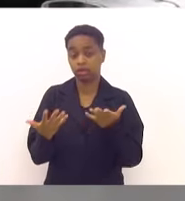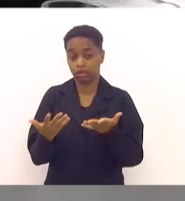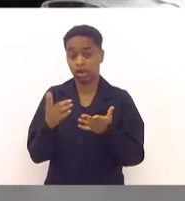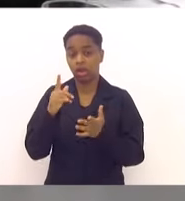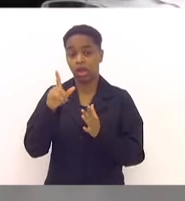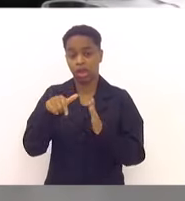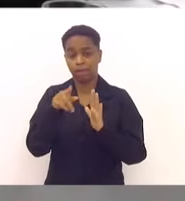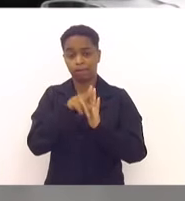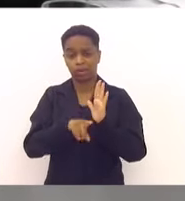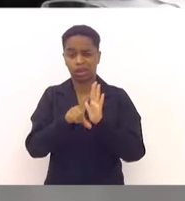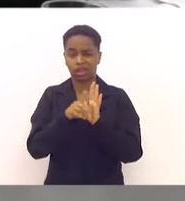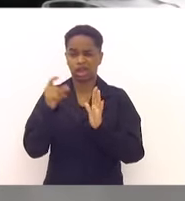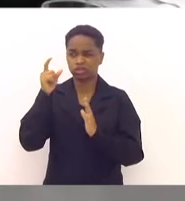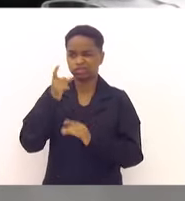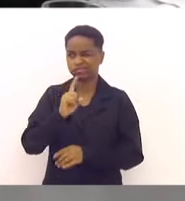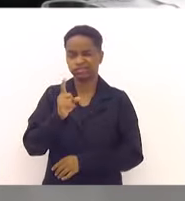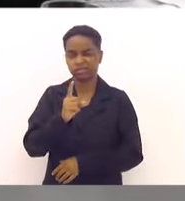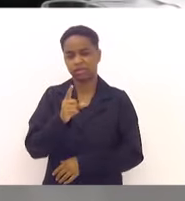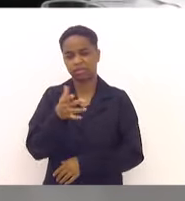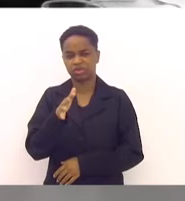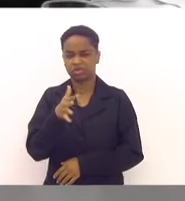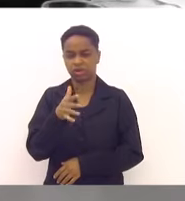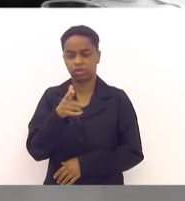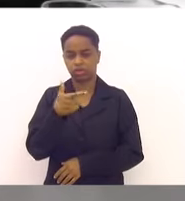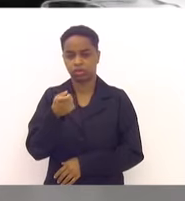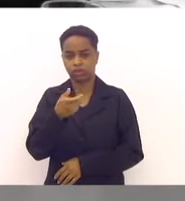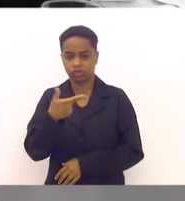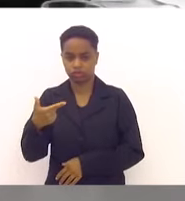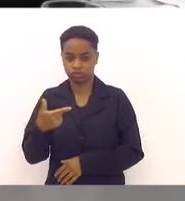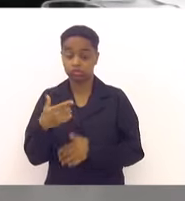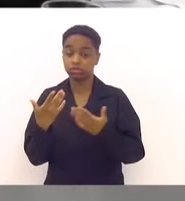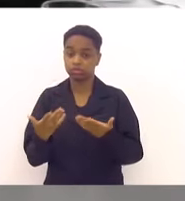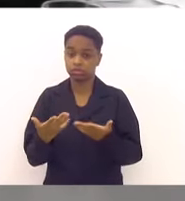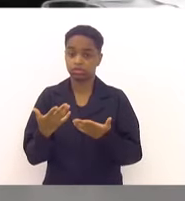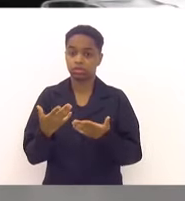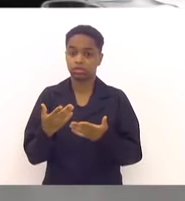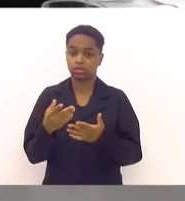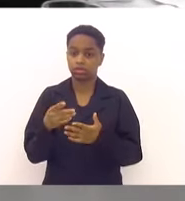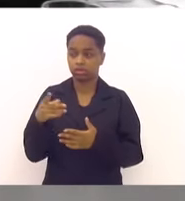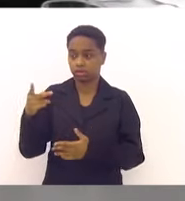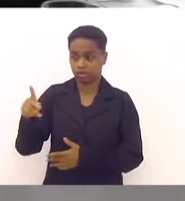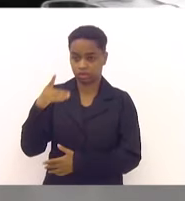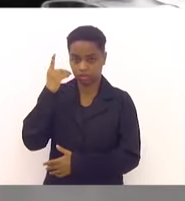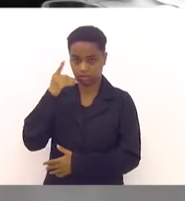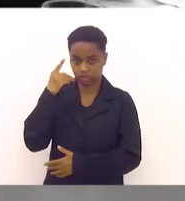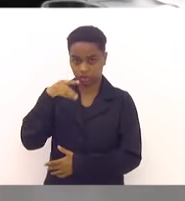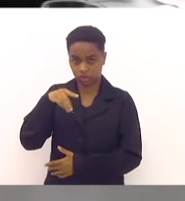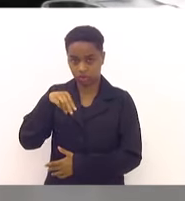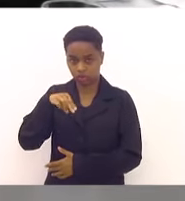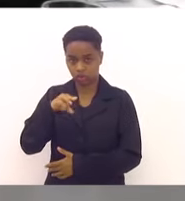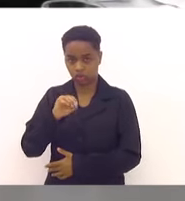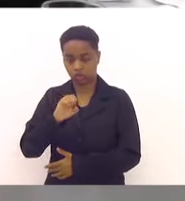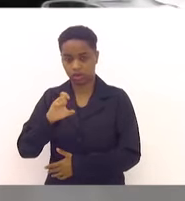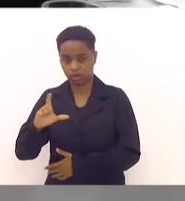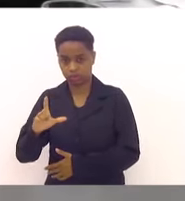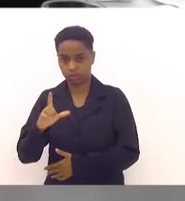ah, bom, nem é tão antigo assim, 22. É de 22, um projeto do deputado Noel de Carvalho, eu